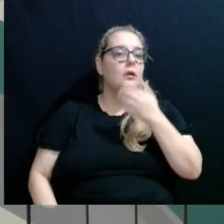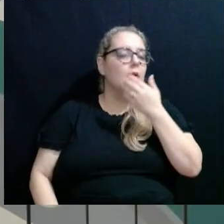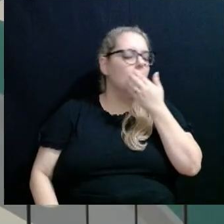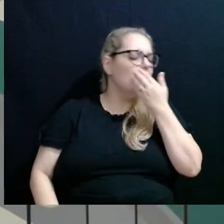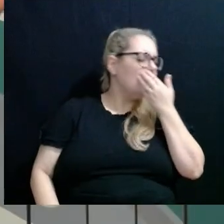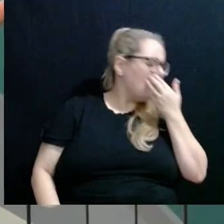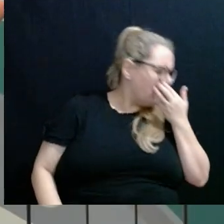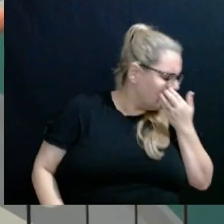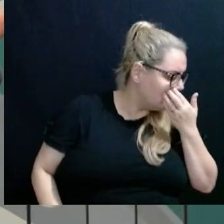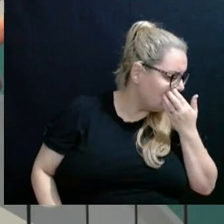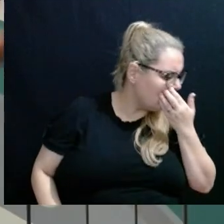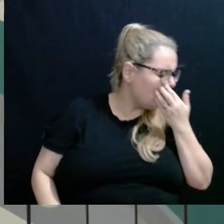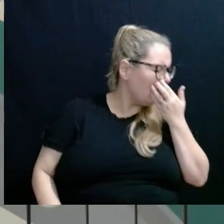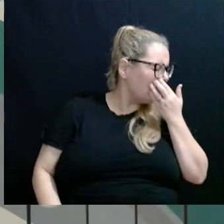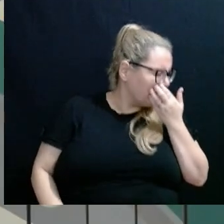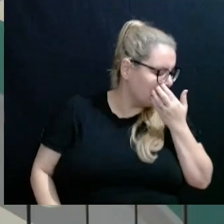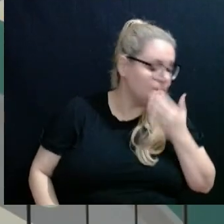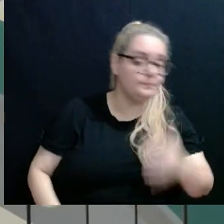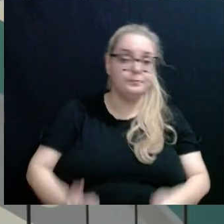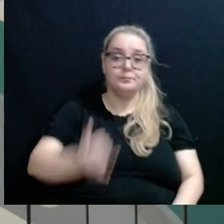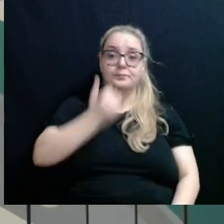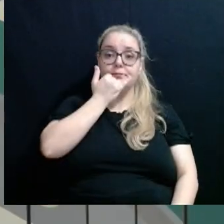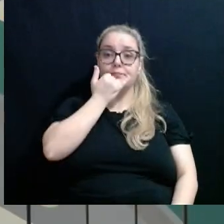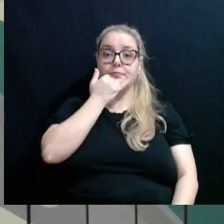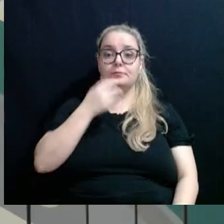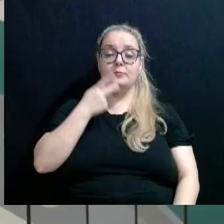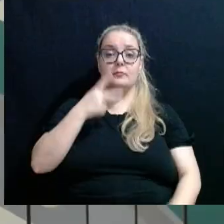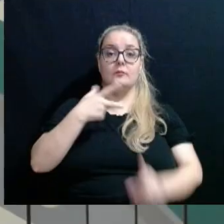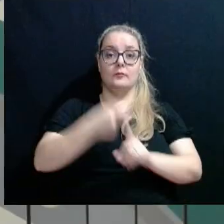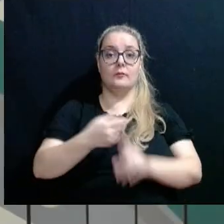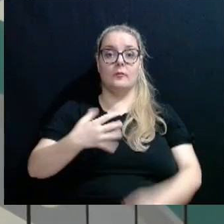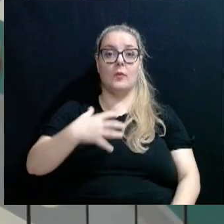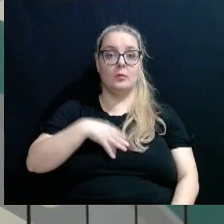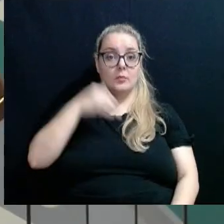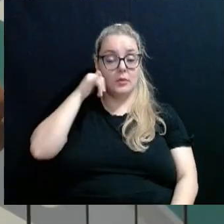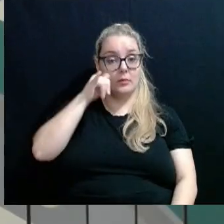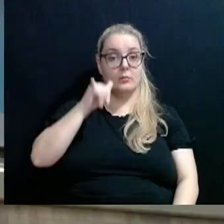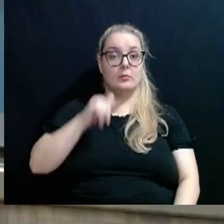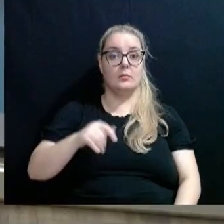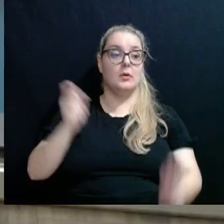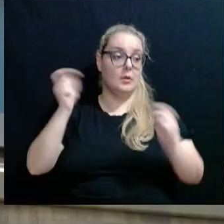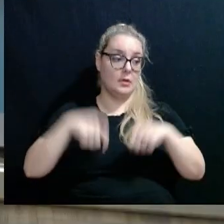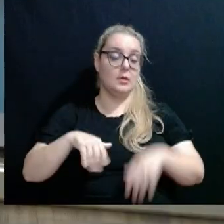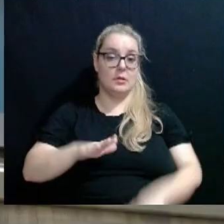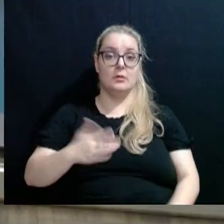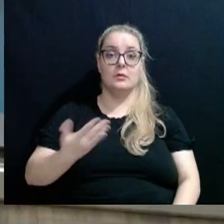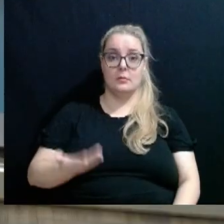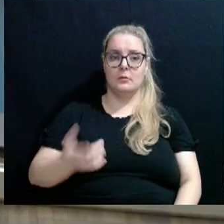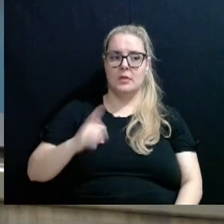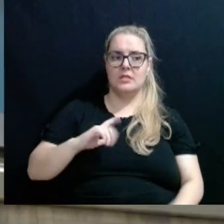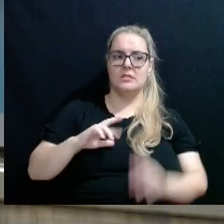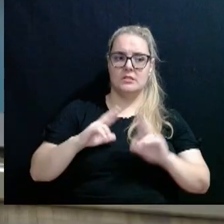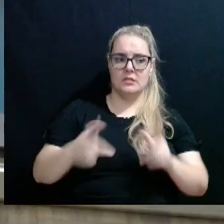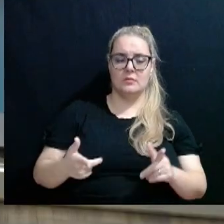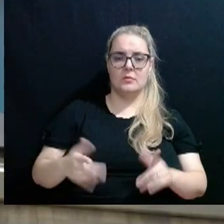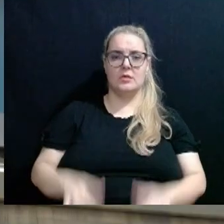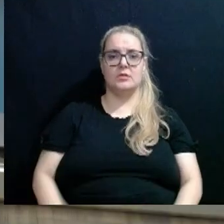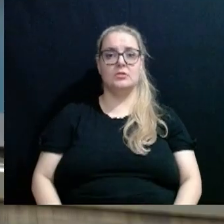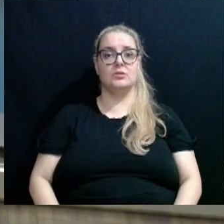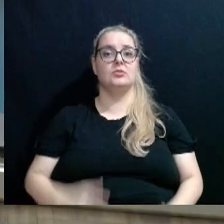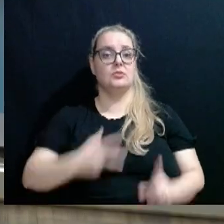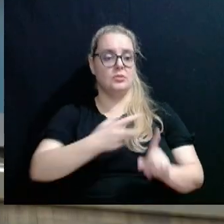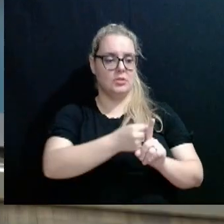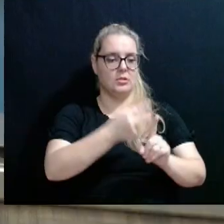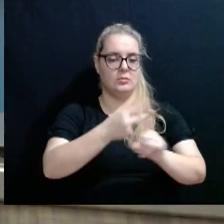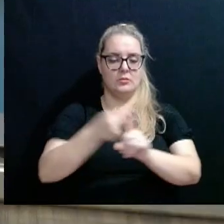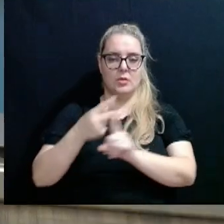vacinada. A gente fala sobre a vacinação como um meio de prevenção mais eficaz, mas existe uma diferença,